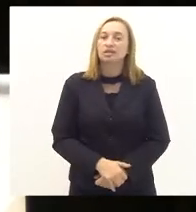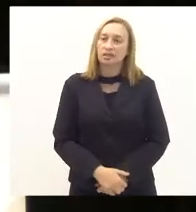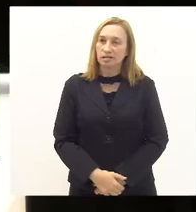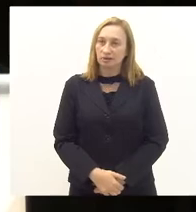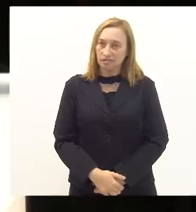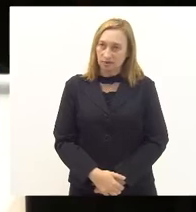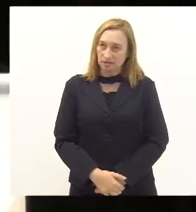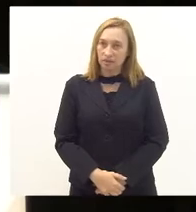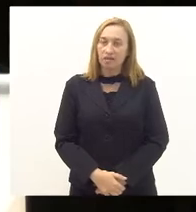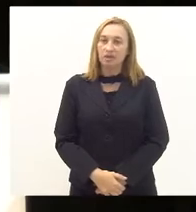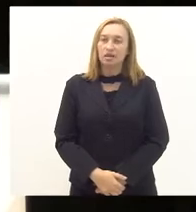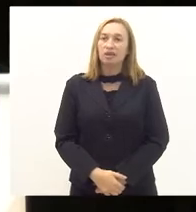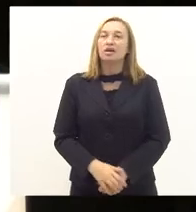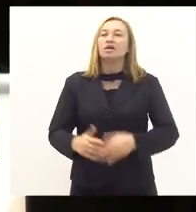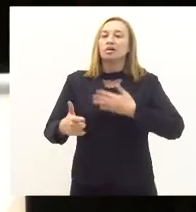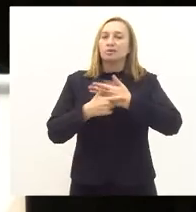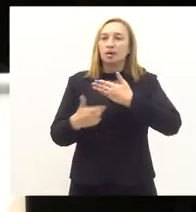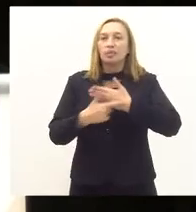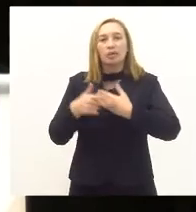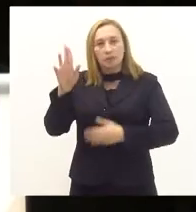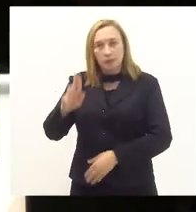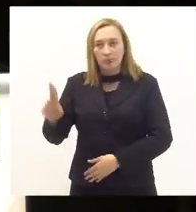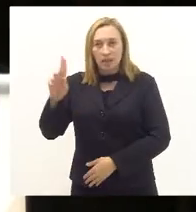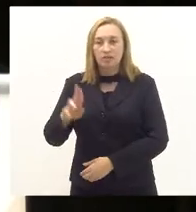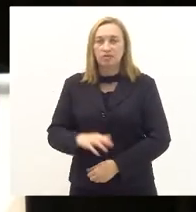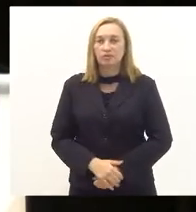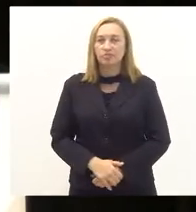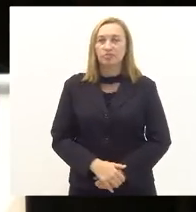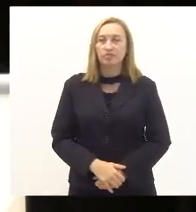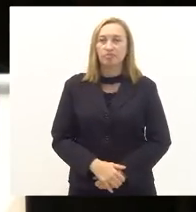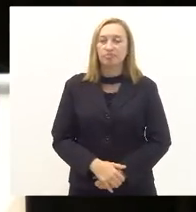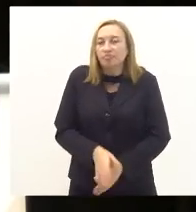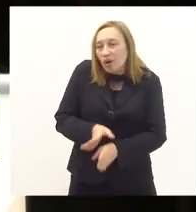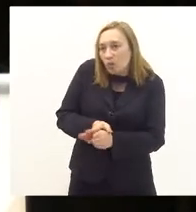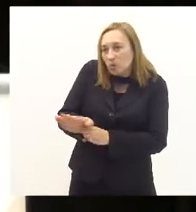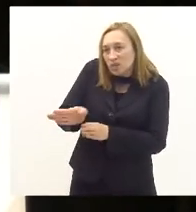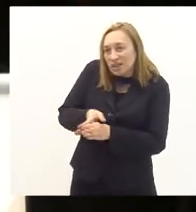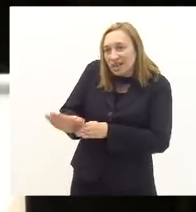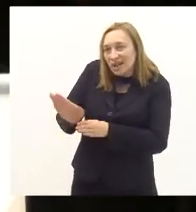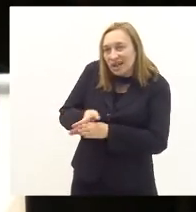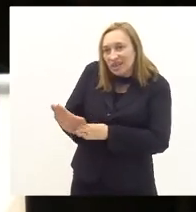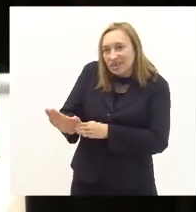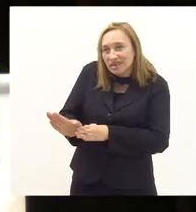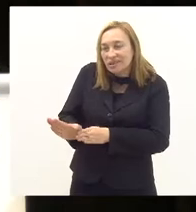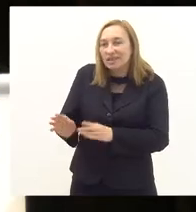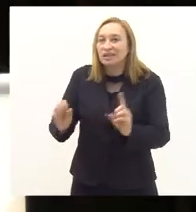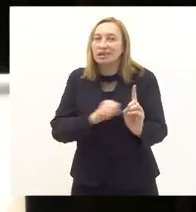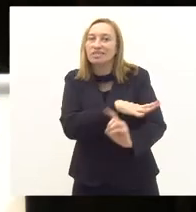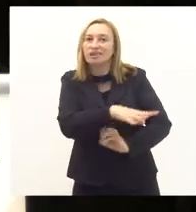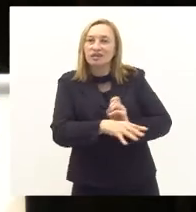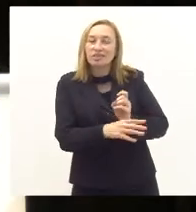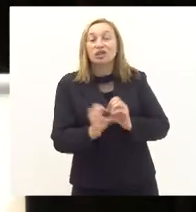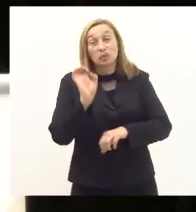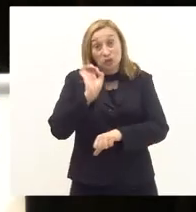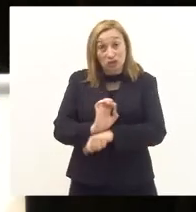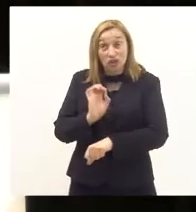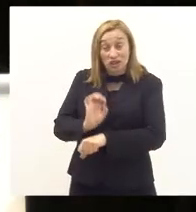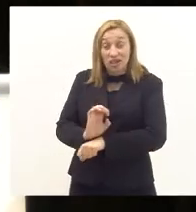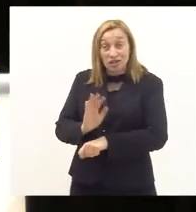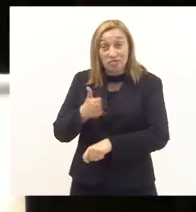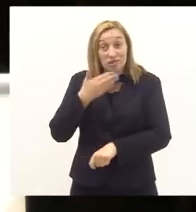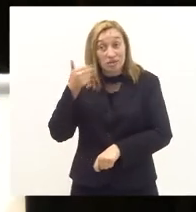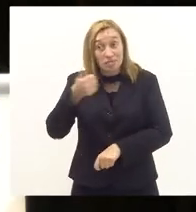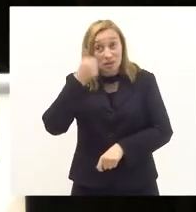E acho que é papel da universidade auxiliar a sociedade e o Estado nessas